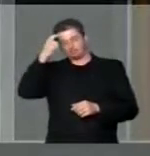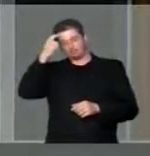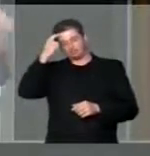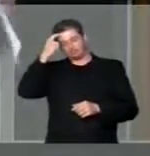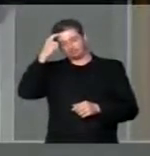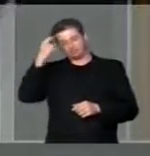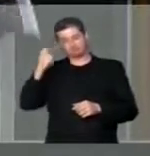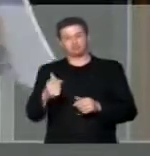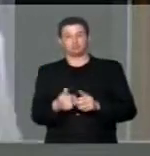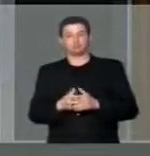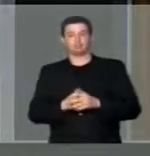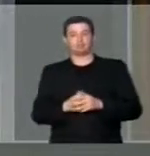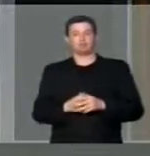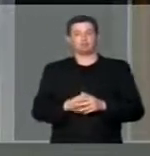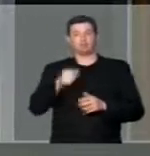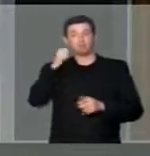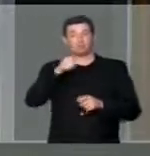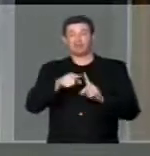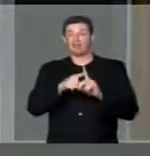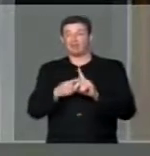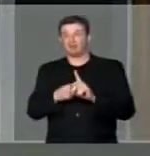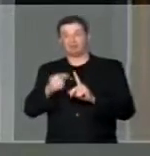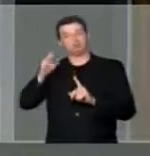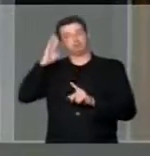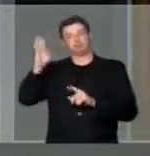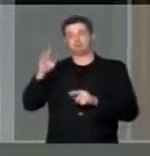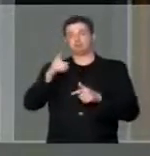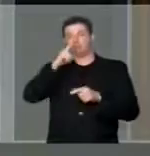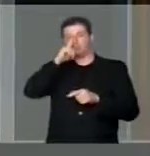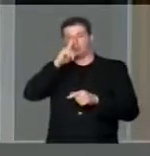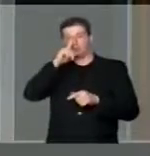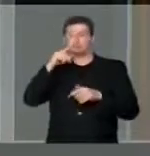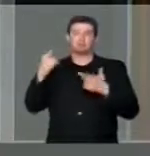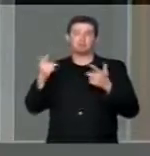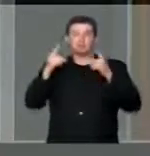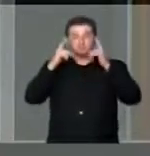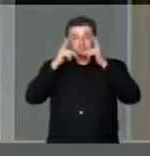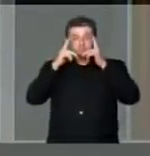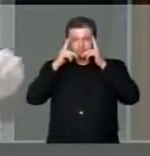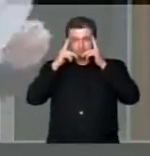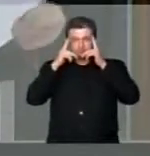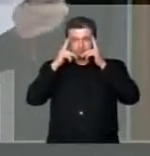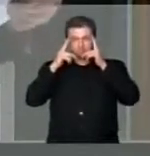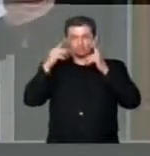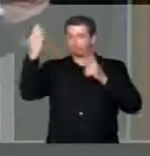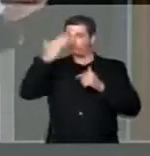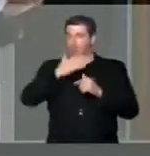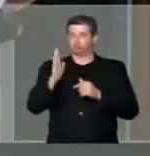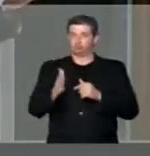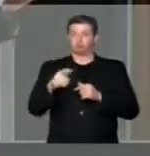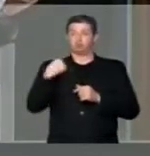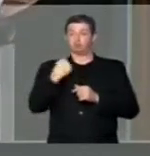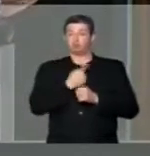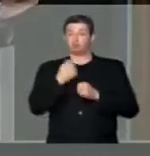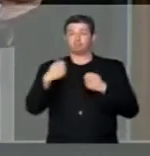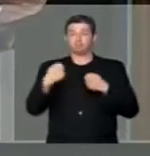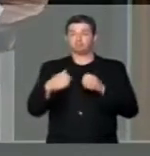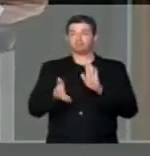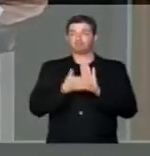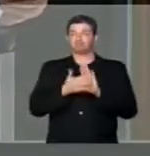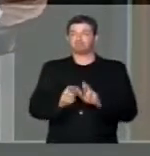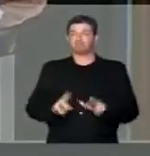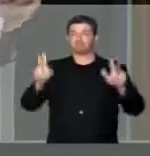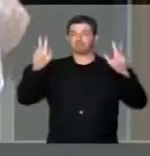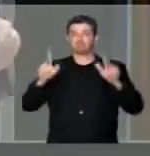né, para mulheres grávidas particularmente. Então, isso tudo mostra que nós temos que ter uma outra